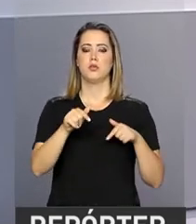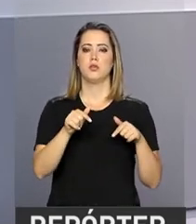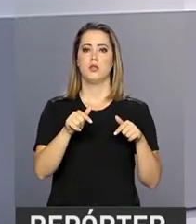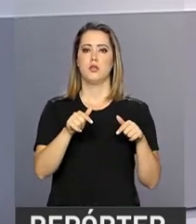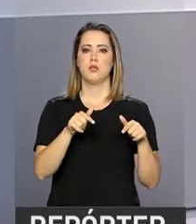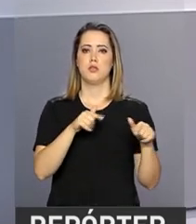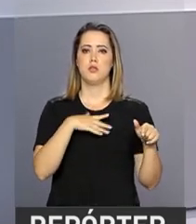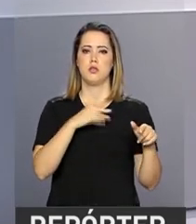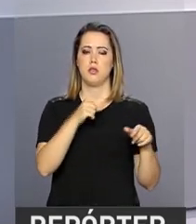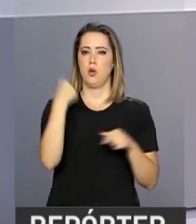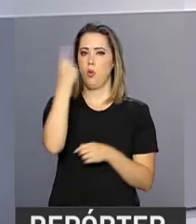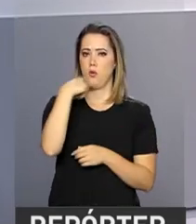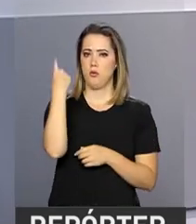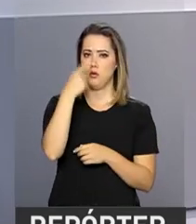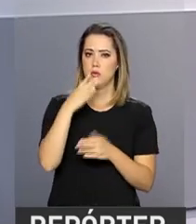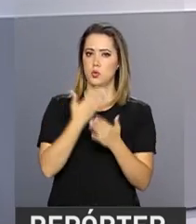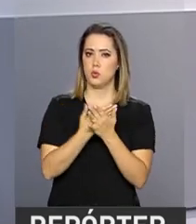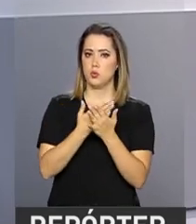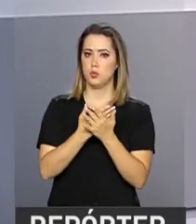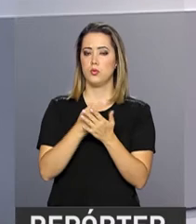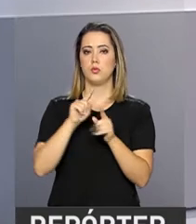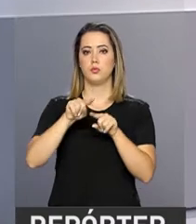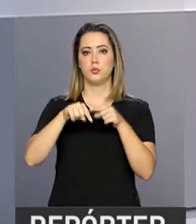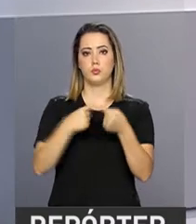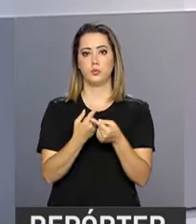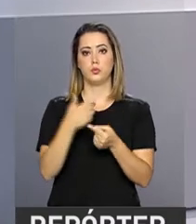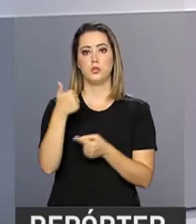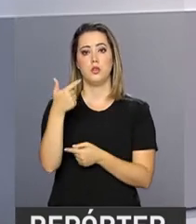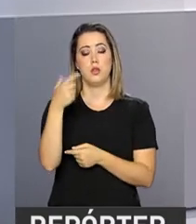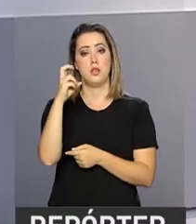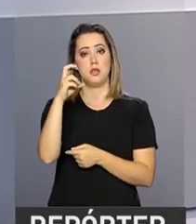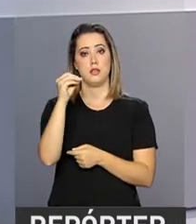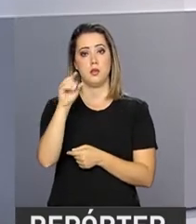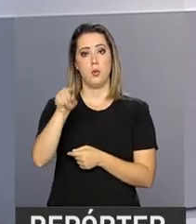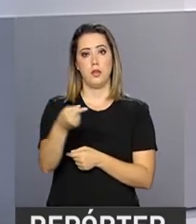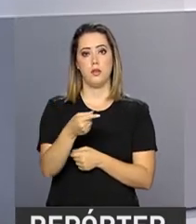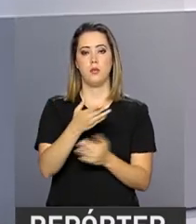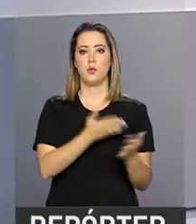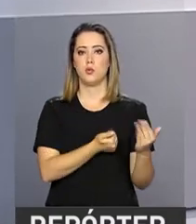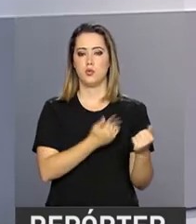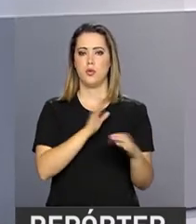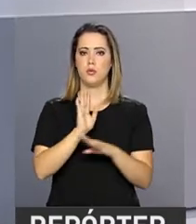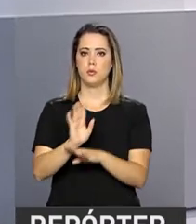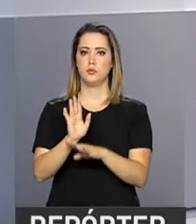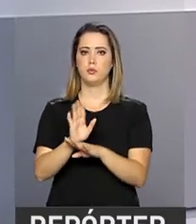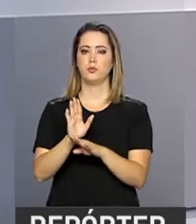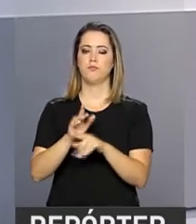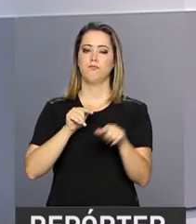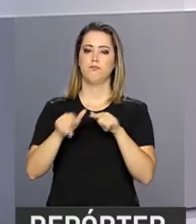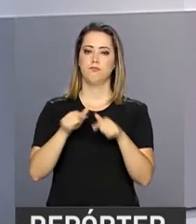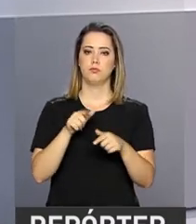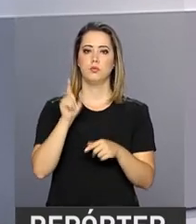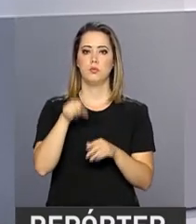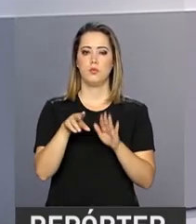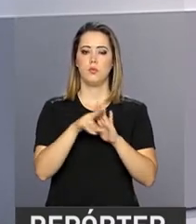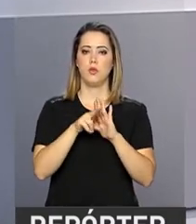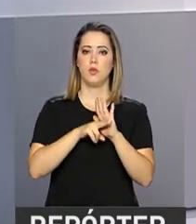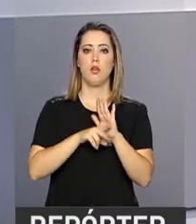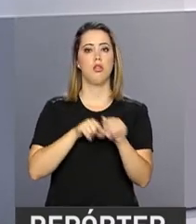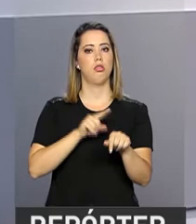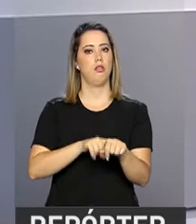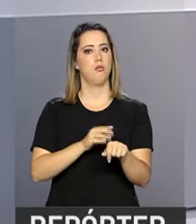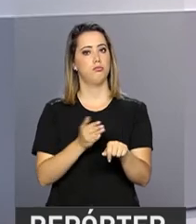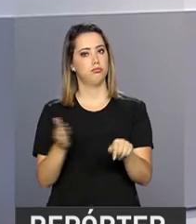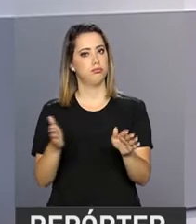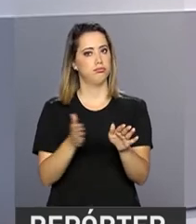atividades no contraturno da escola. O governo estima que 50 mil jovens sejam beneficiados com a ação. A medida é